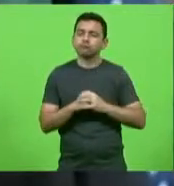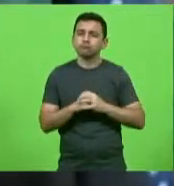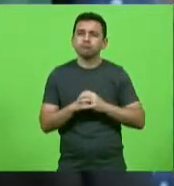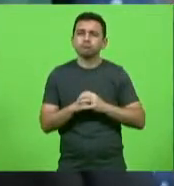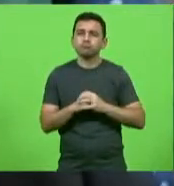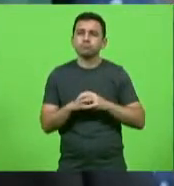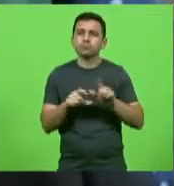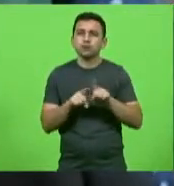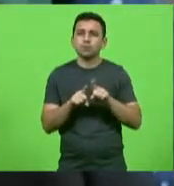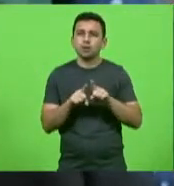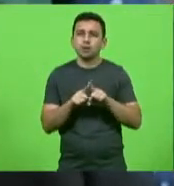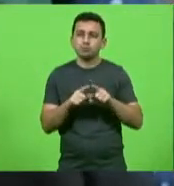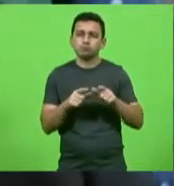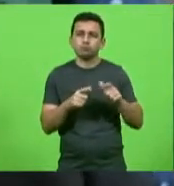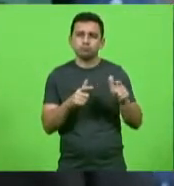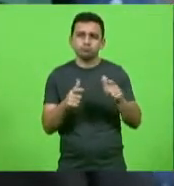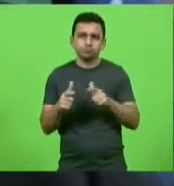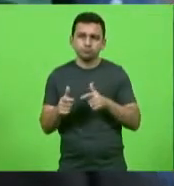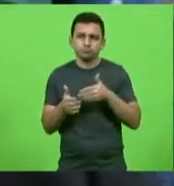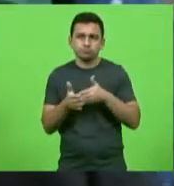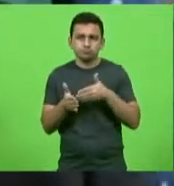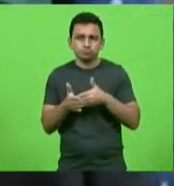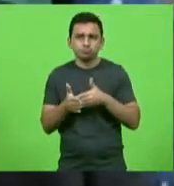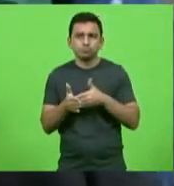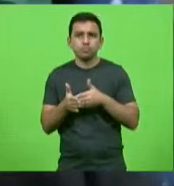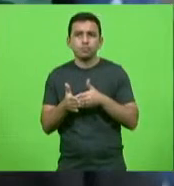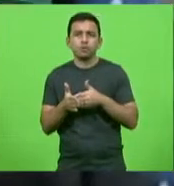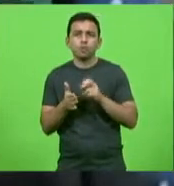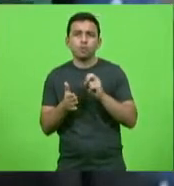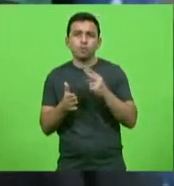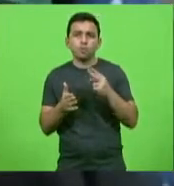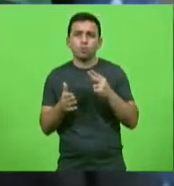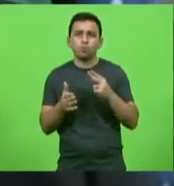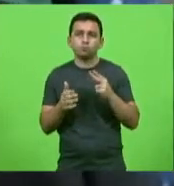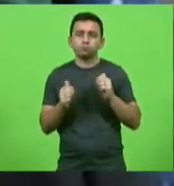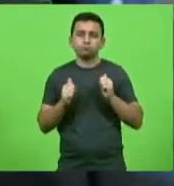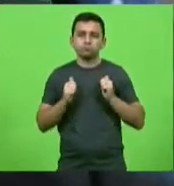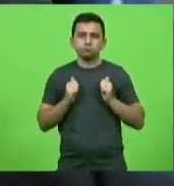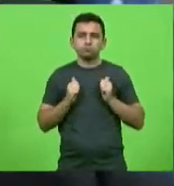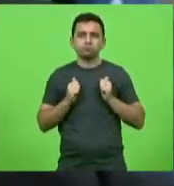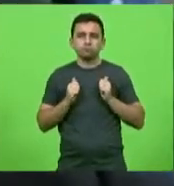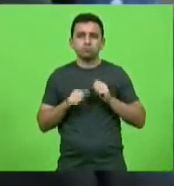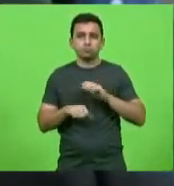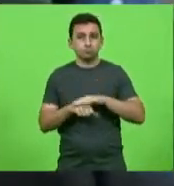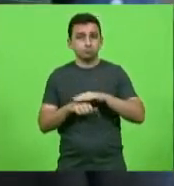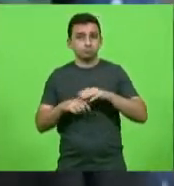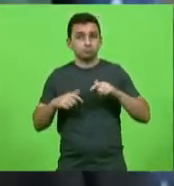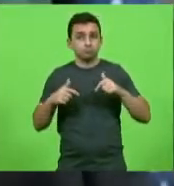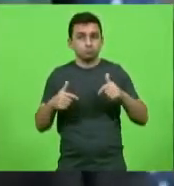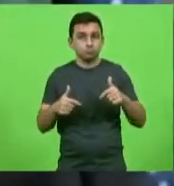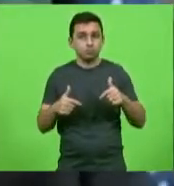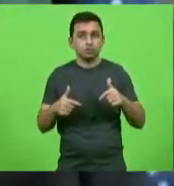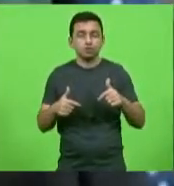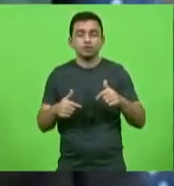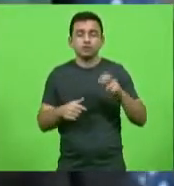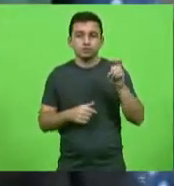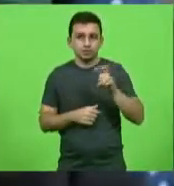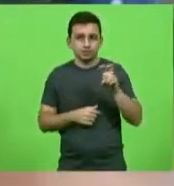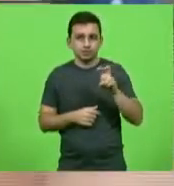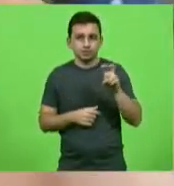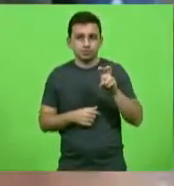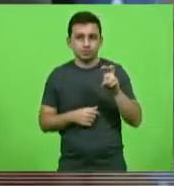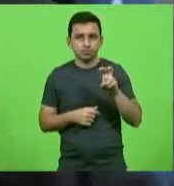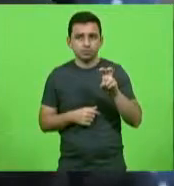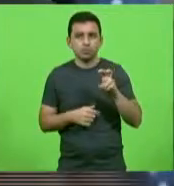envolverem imposto limitado ou condicionado à ação ou à omissão do agente público. E, por último, 5º,